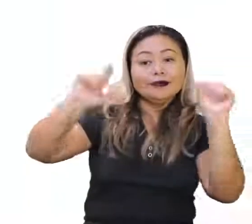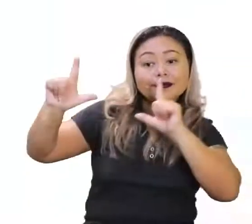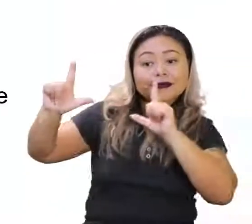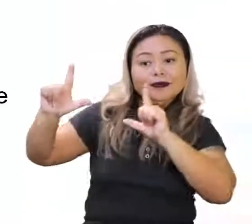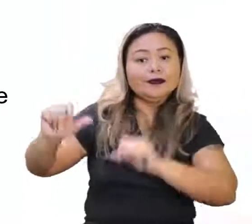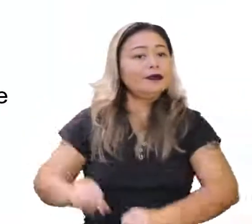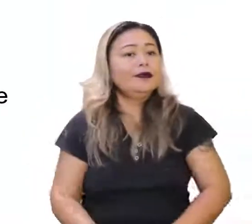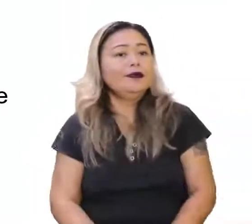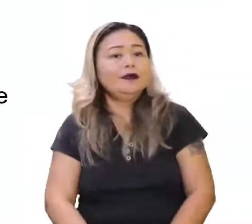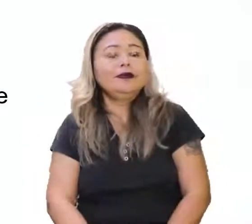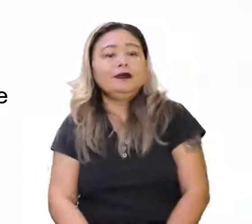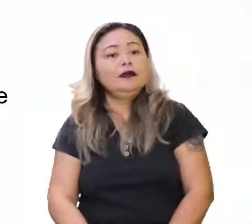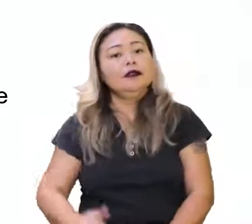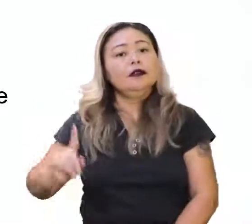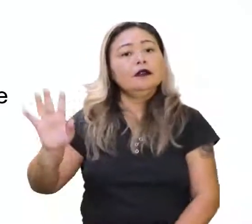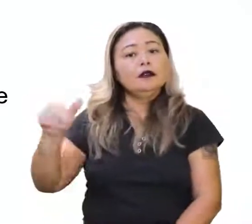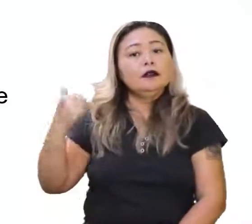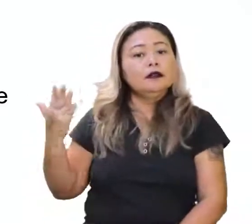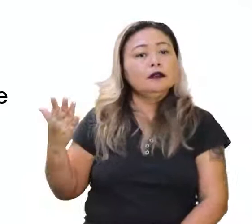Vamos lá.